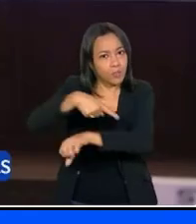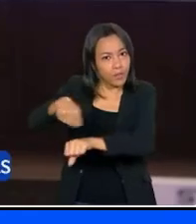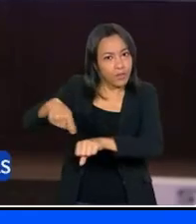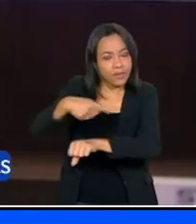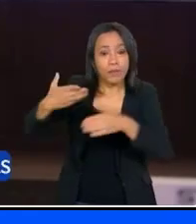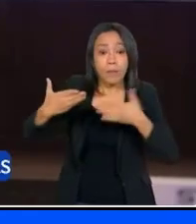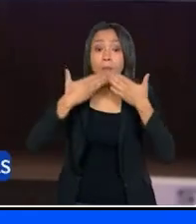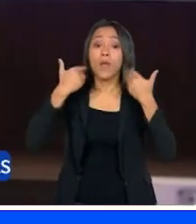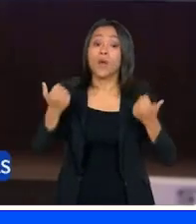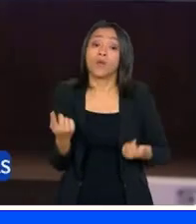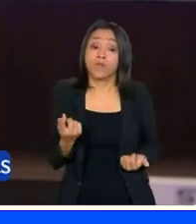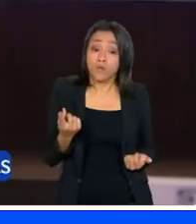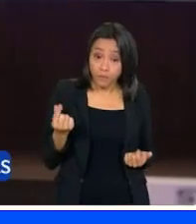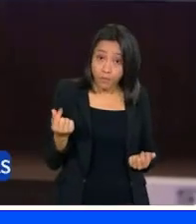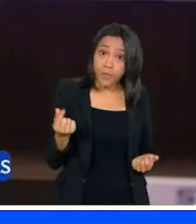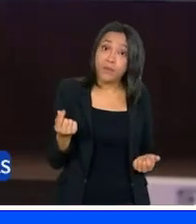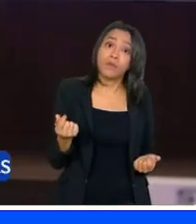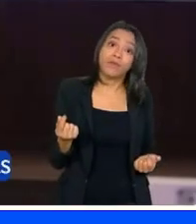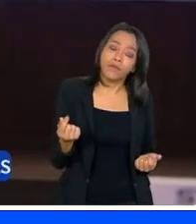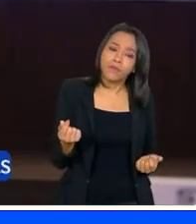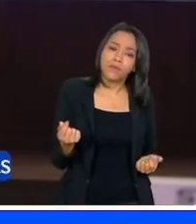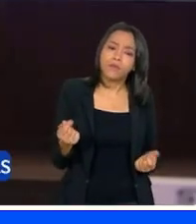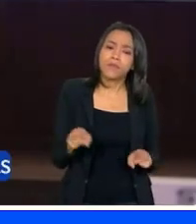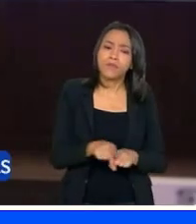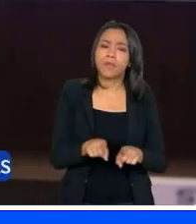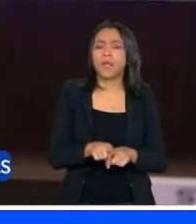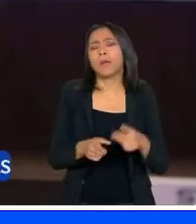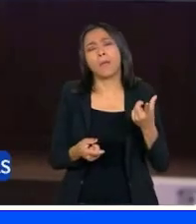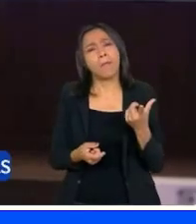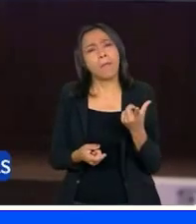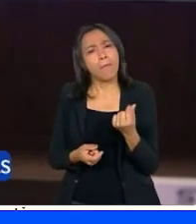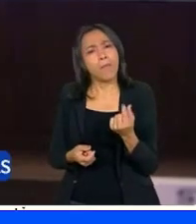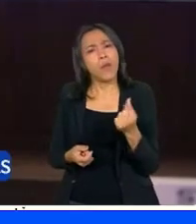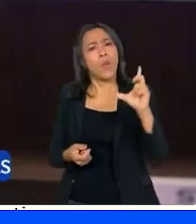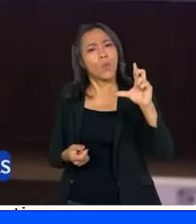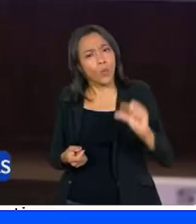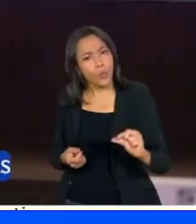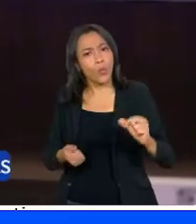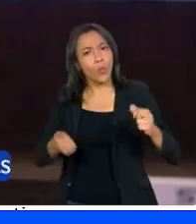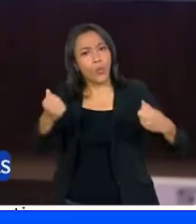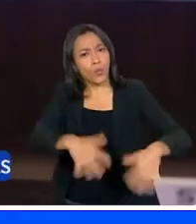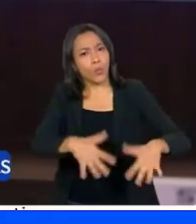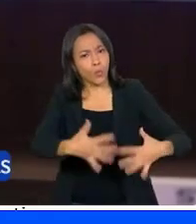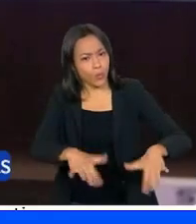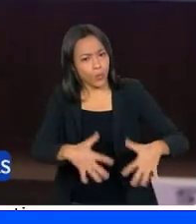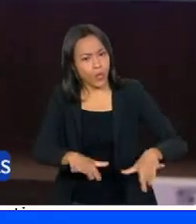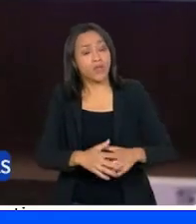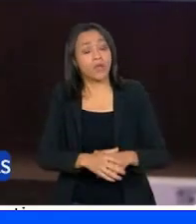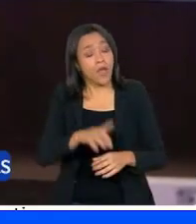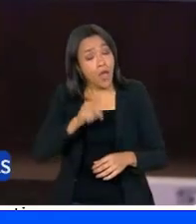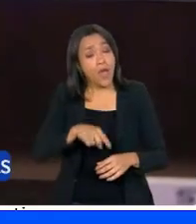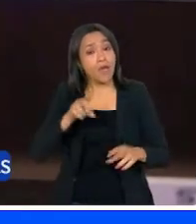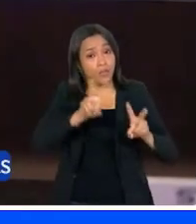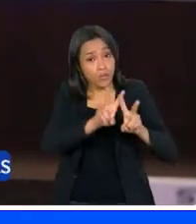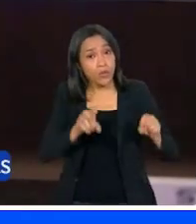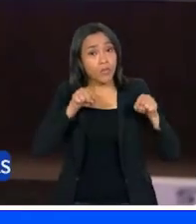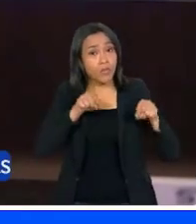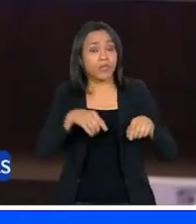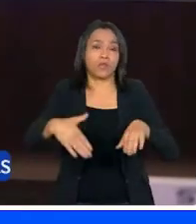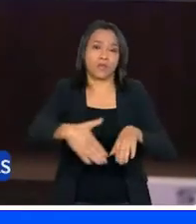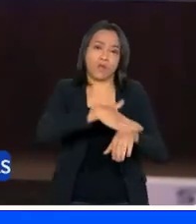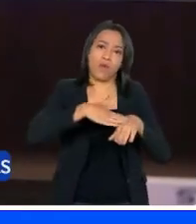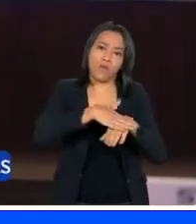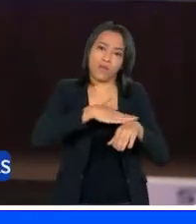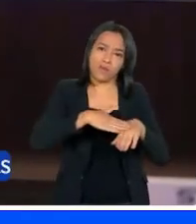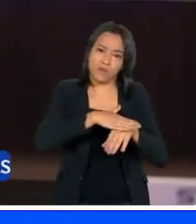domésticos e menores custos para a exportação nacional. É exatamente isso que nós conversamos aqui